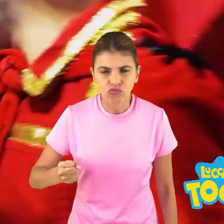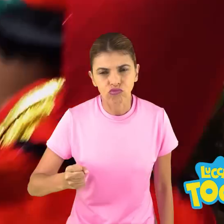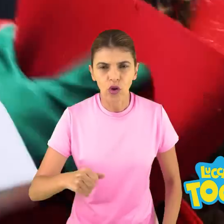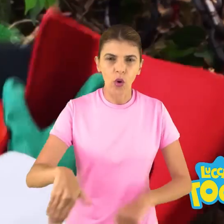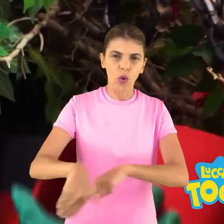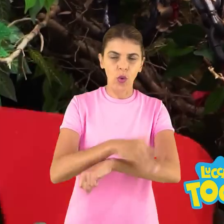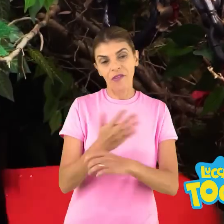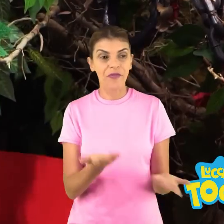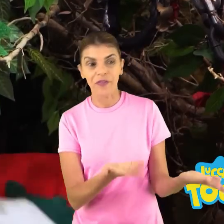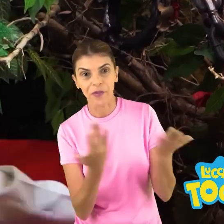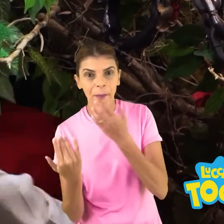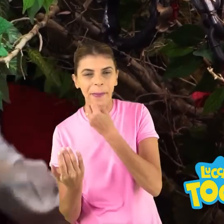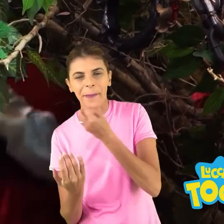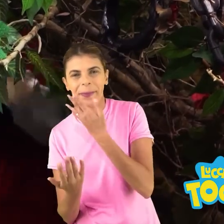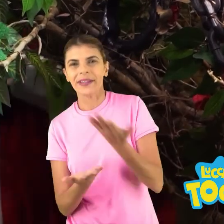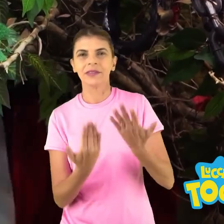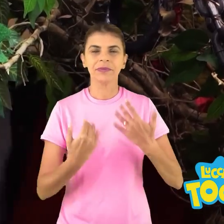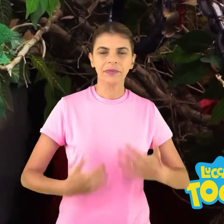Bem-Bem! É.